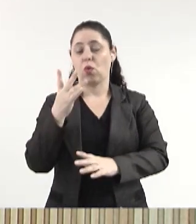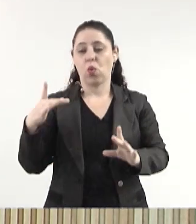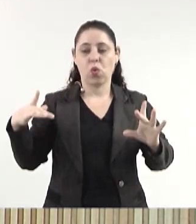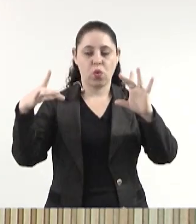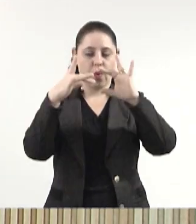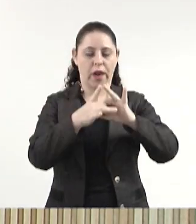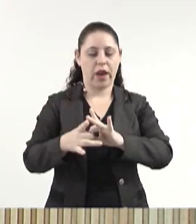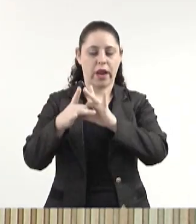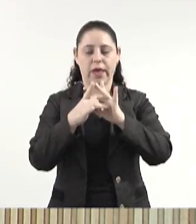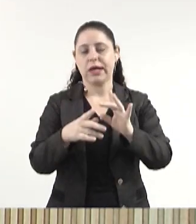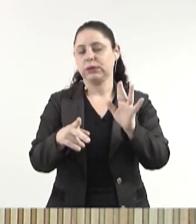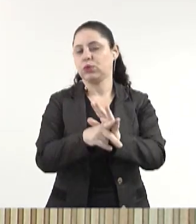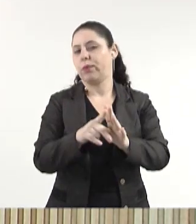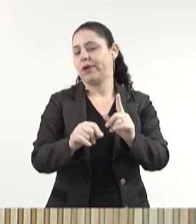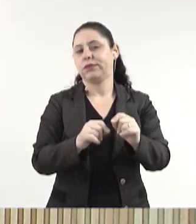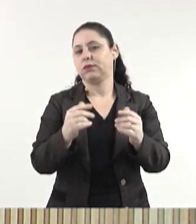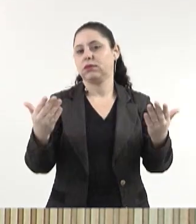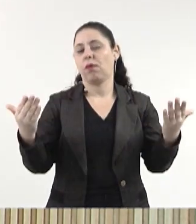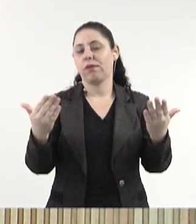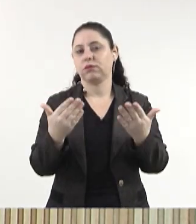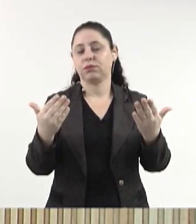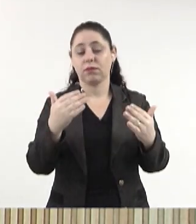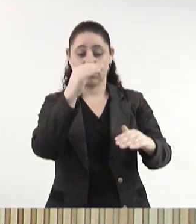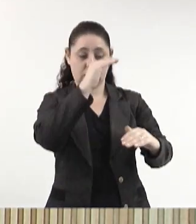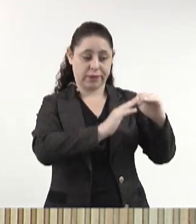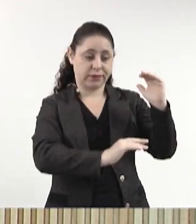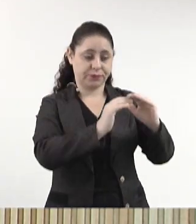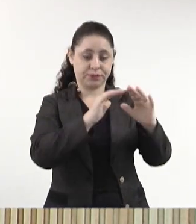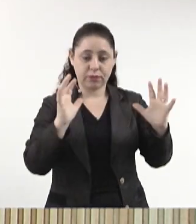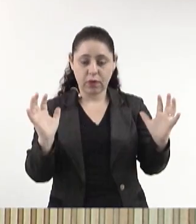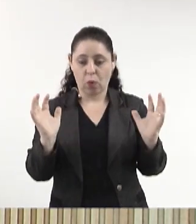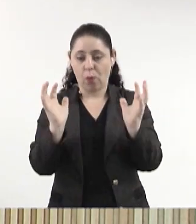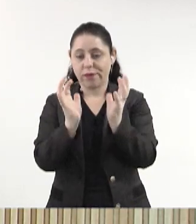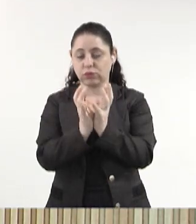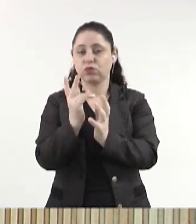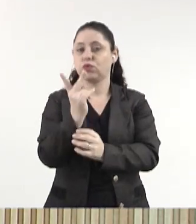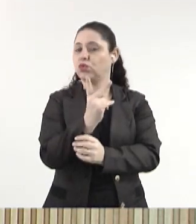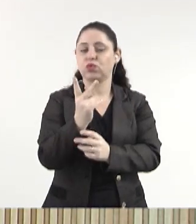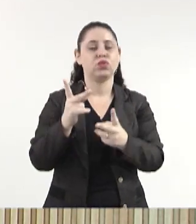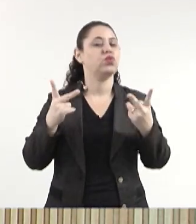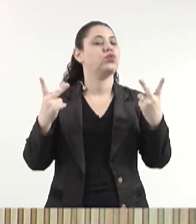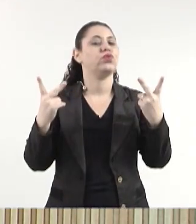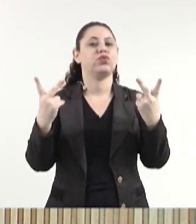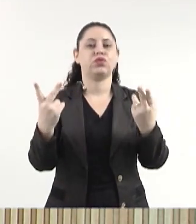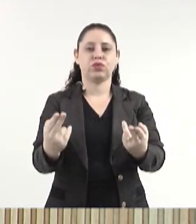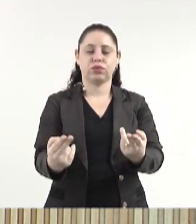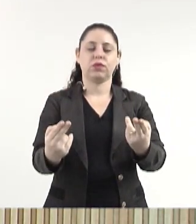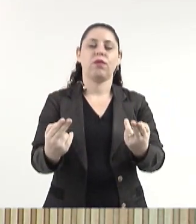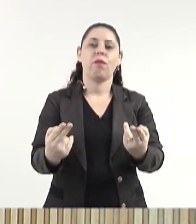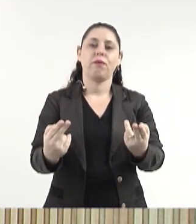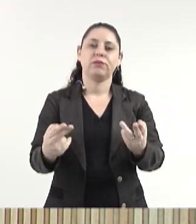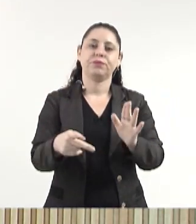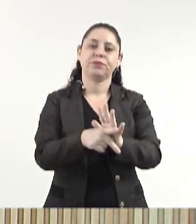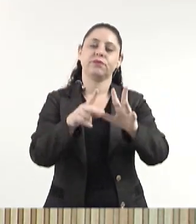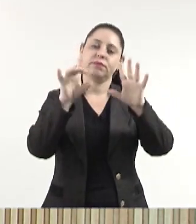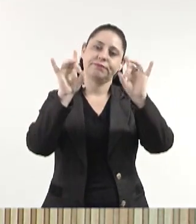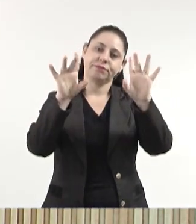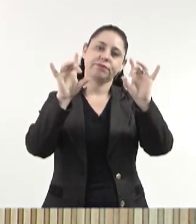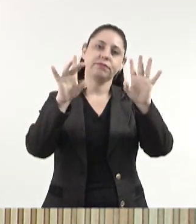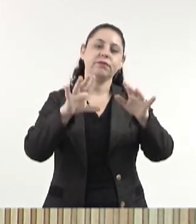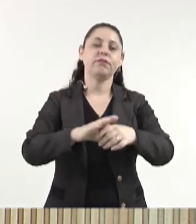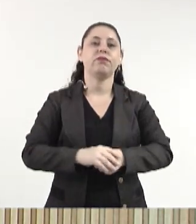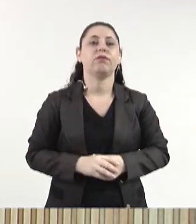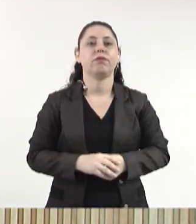das carreiras, né? Então agora os papiloscopistas serão reconhecidos como peritos forenses em sua especialidade,